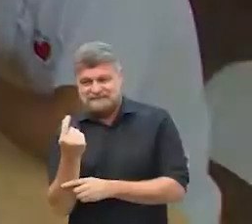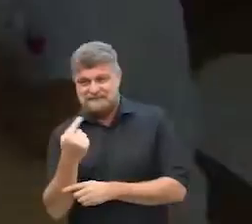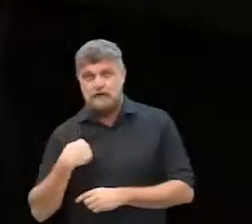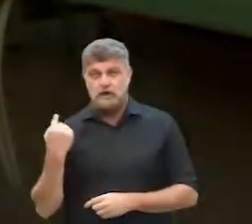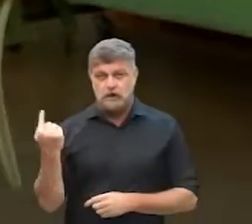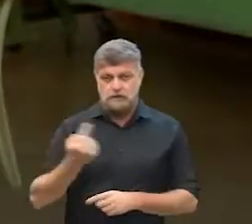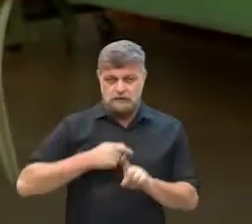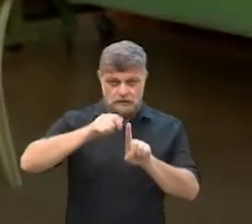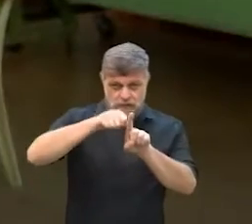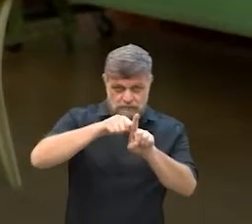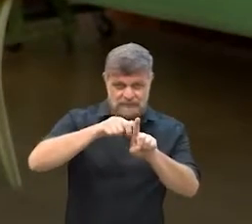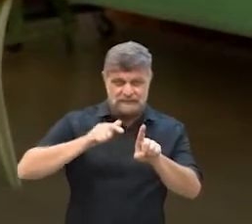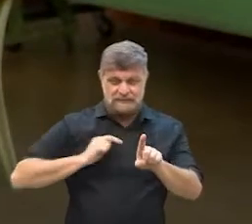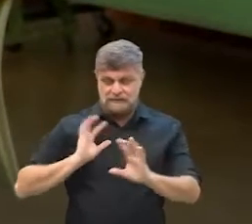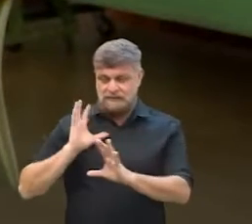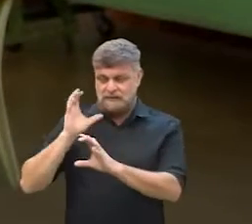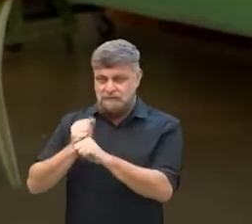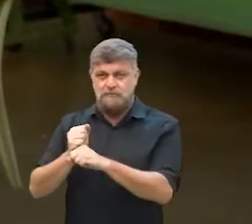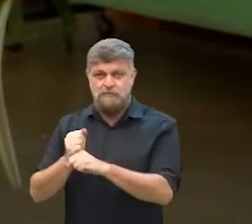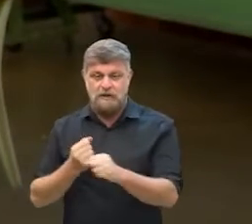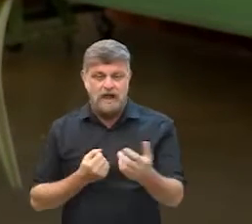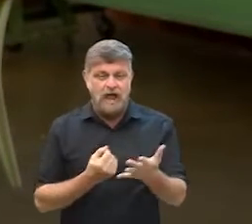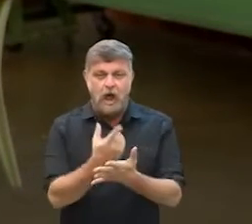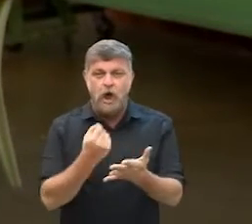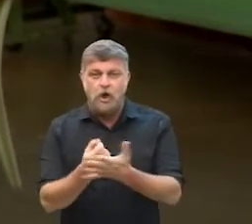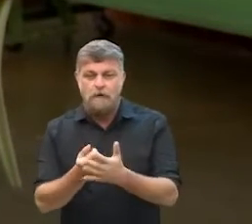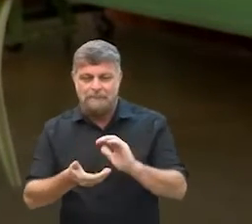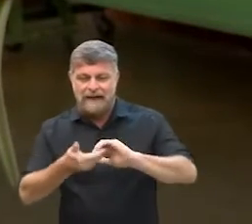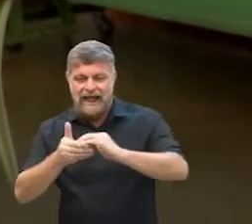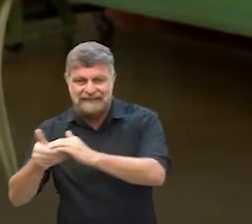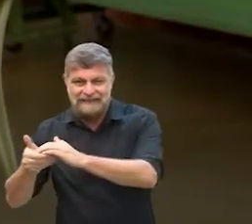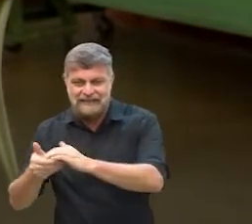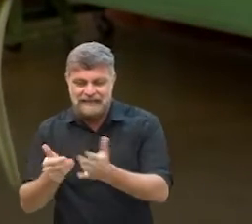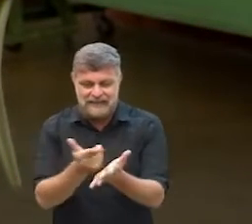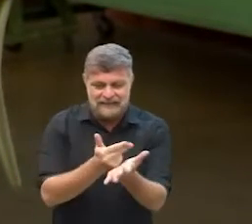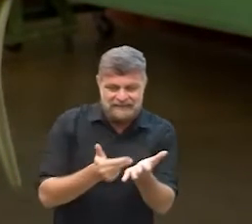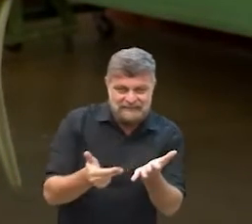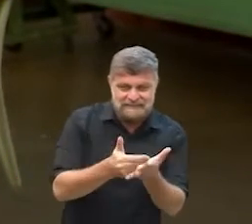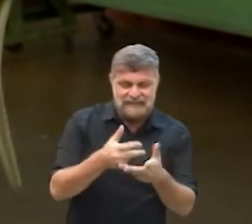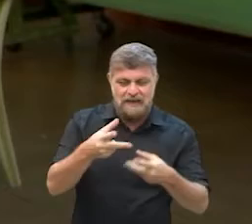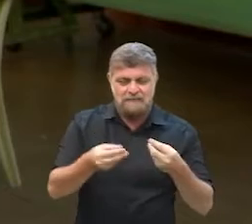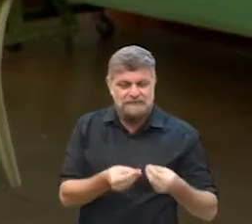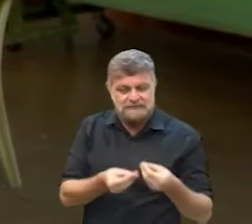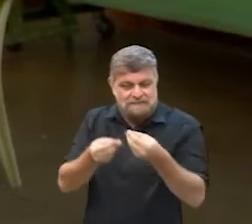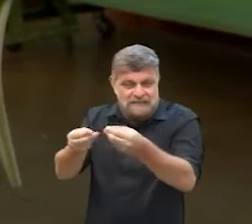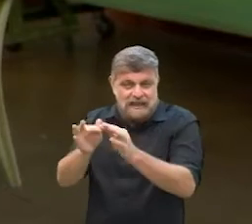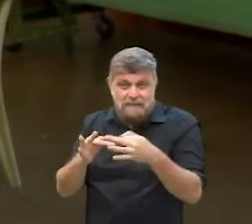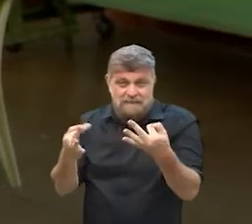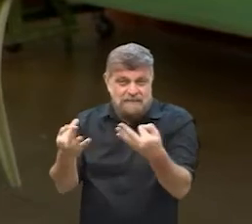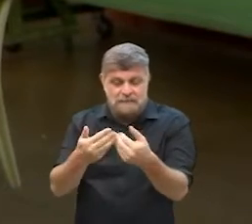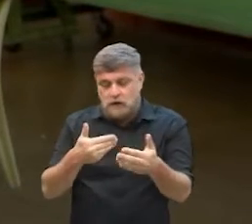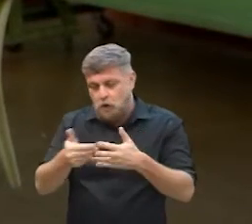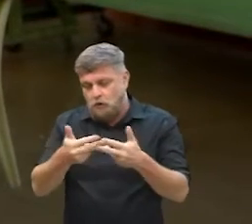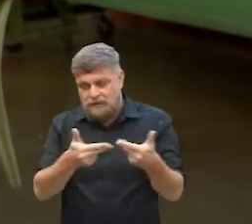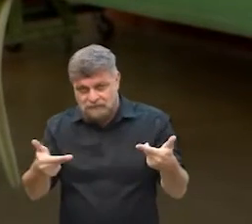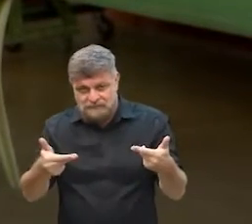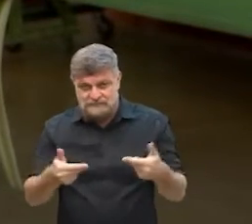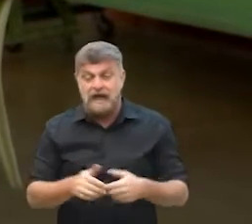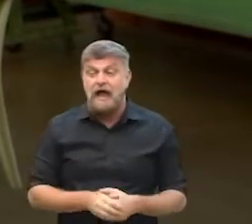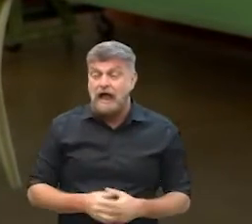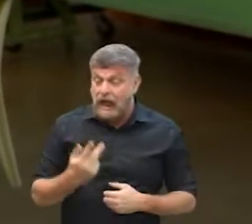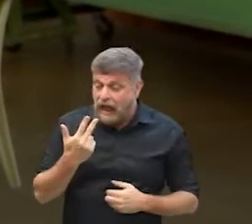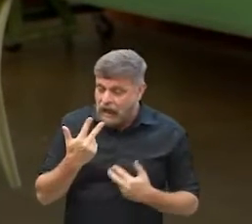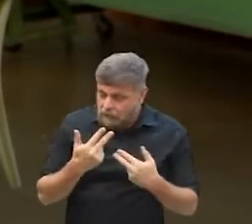dinheiro. No final do mês você pode juntar o dinheiro e comprar uma telha e desenhar ela. Você dá para familiares, qualquer coisa, entendeu? Você